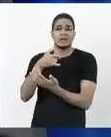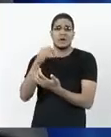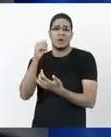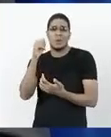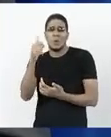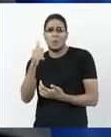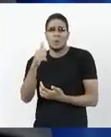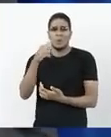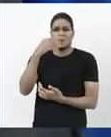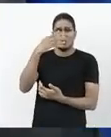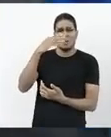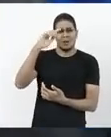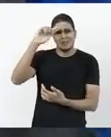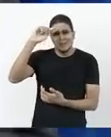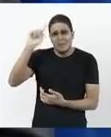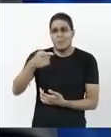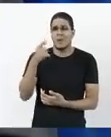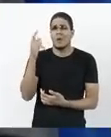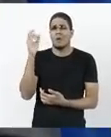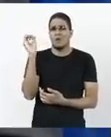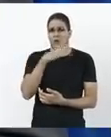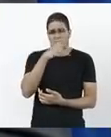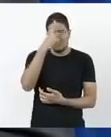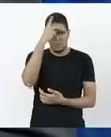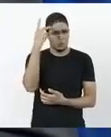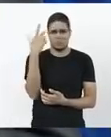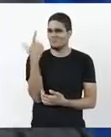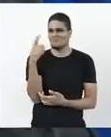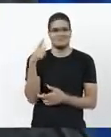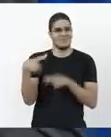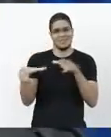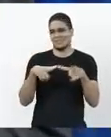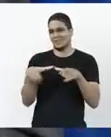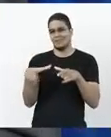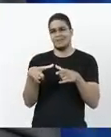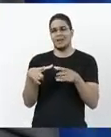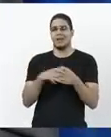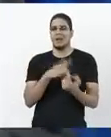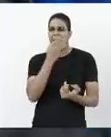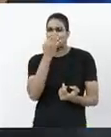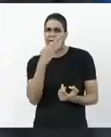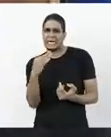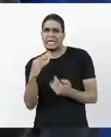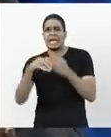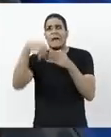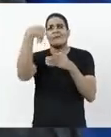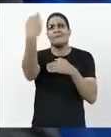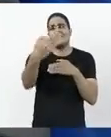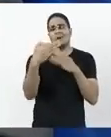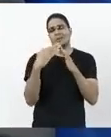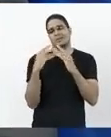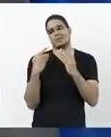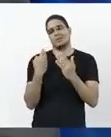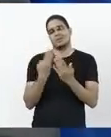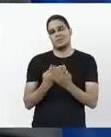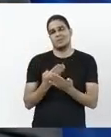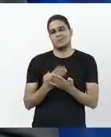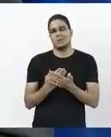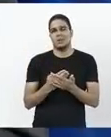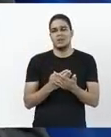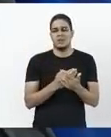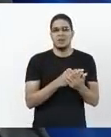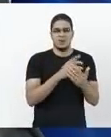desempregados, particularmente na área do comércio. Crianças fora da escola, pessoas morrendo nas portas dos